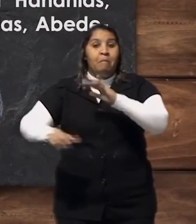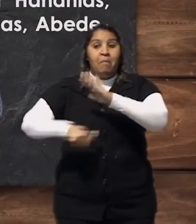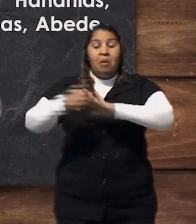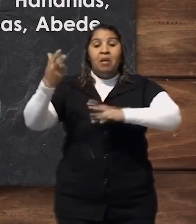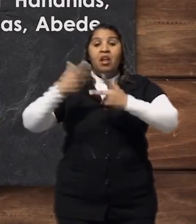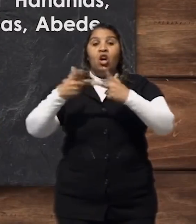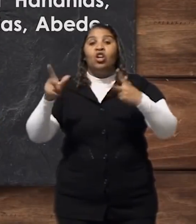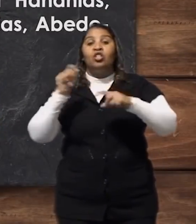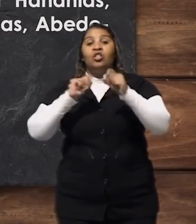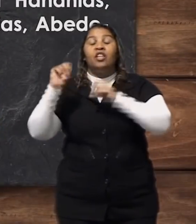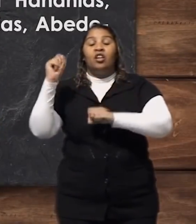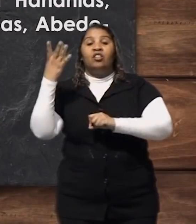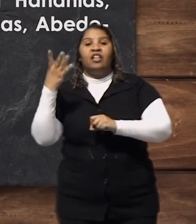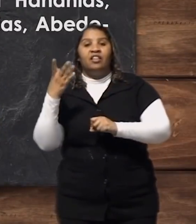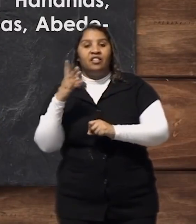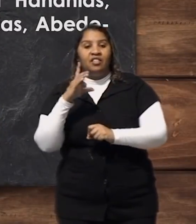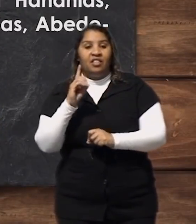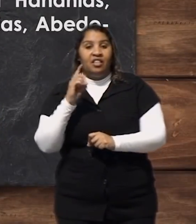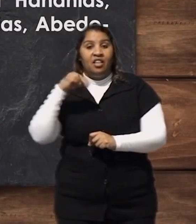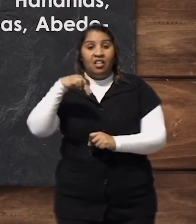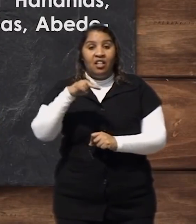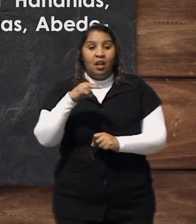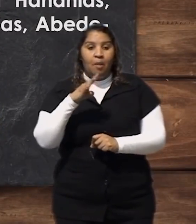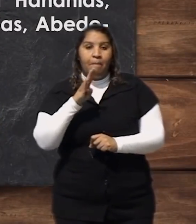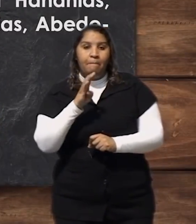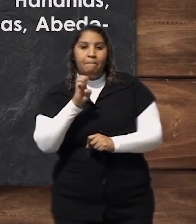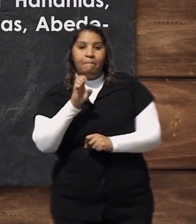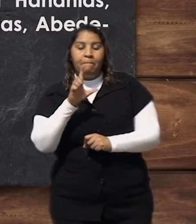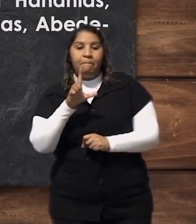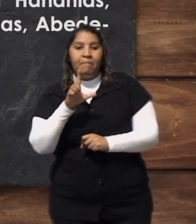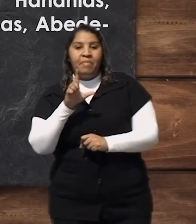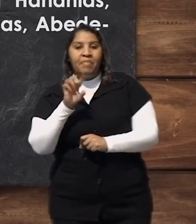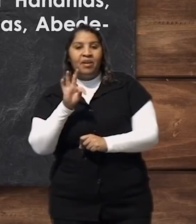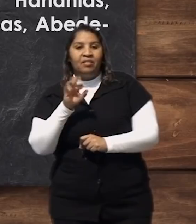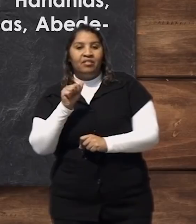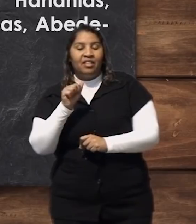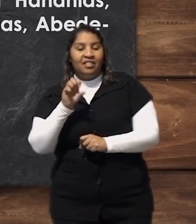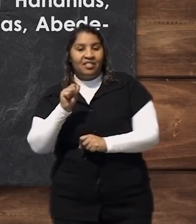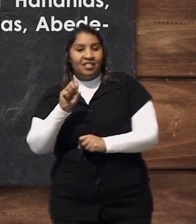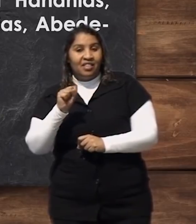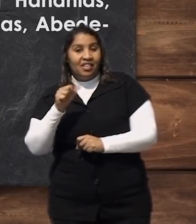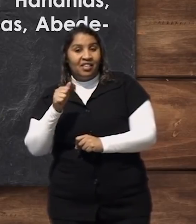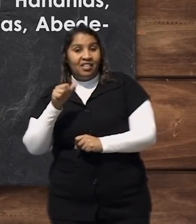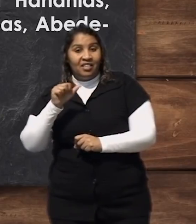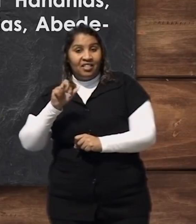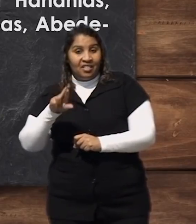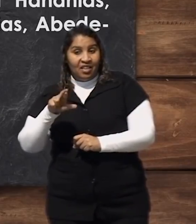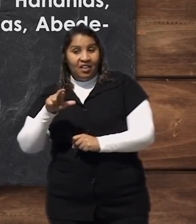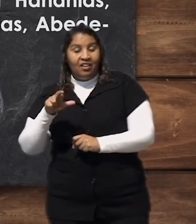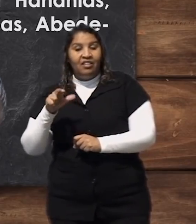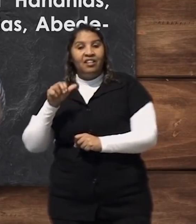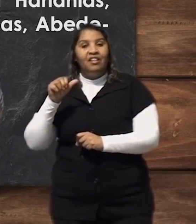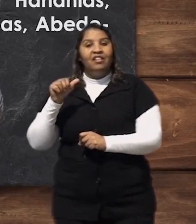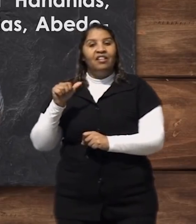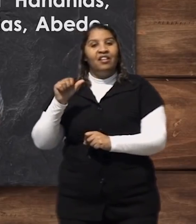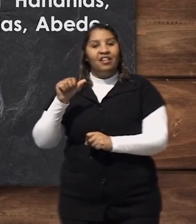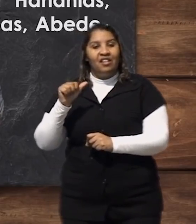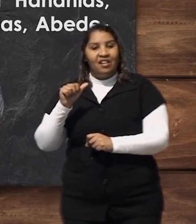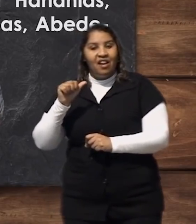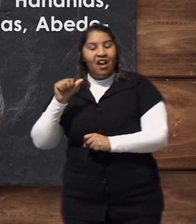novos nomes a Daniel deu o nome de belsazar Ananias Sadraque Misael em várias